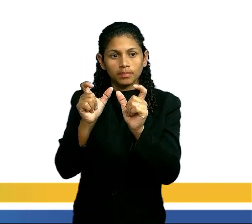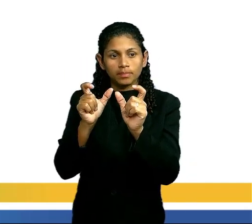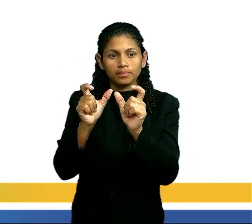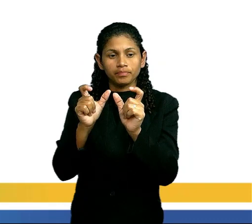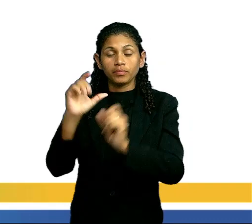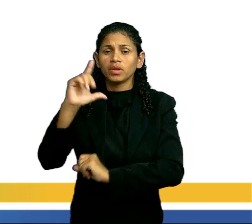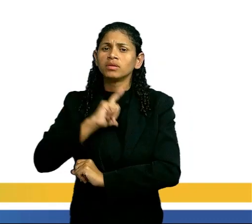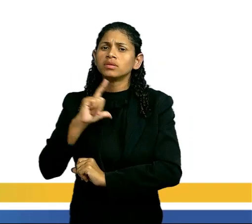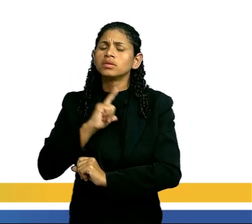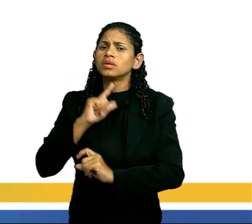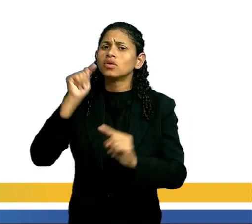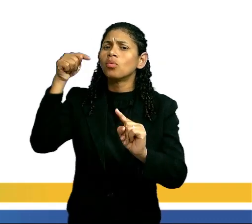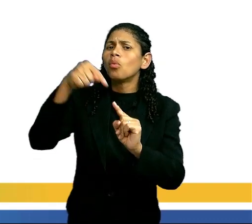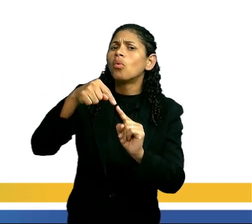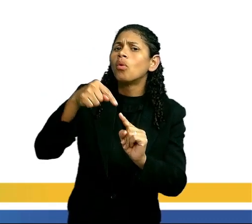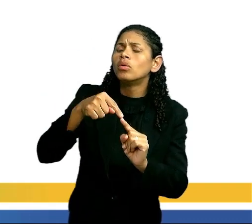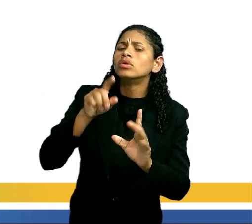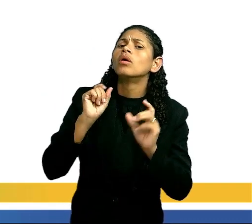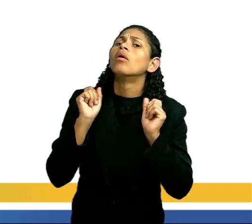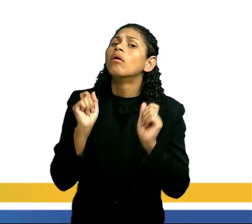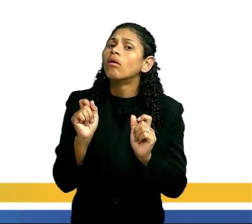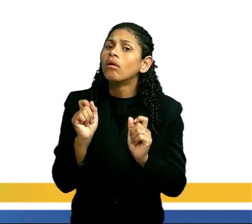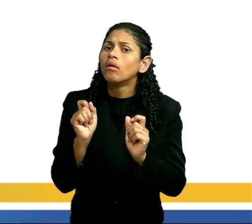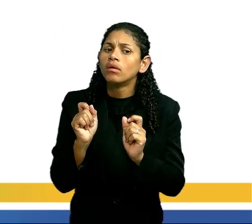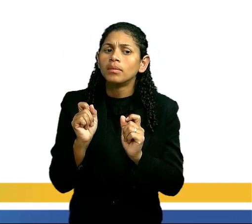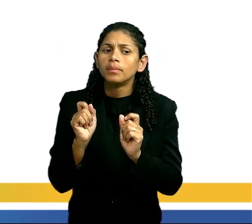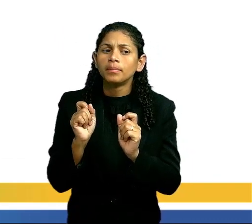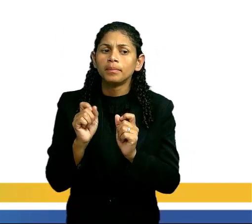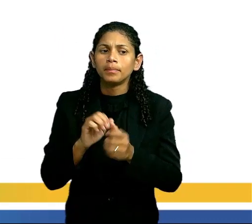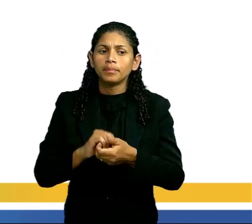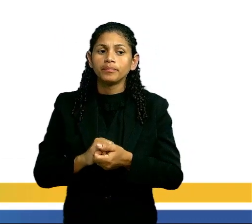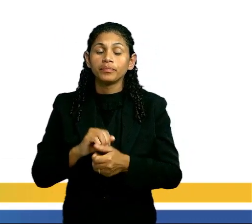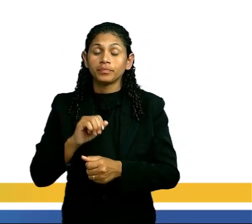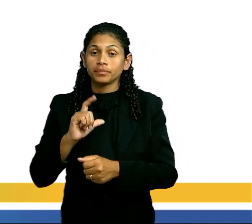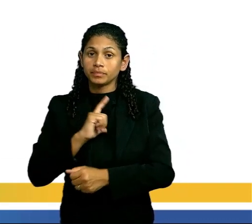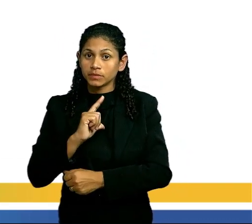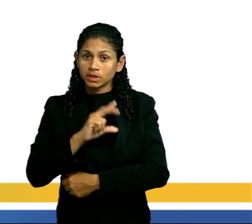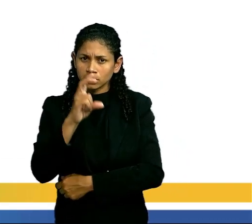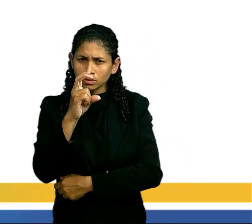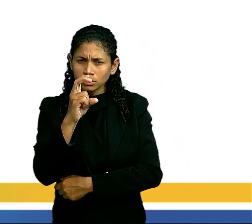destacada tem a função de... E aí nós temos 5 alternativas para